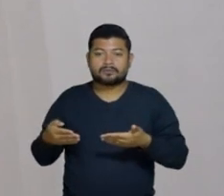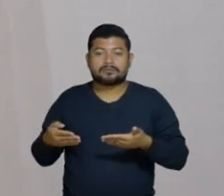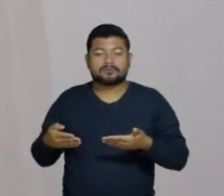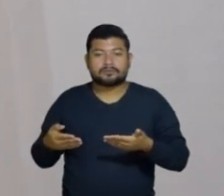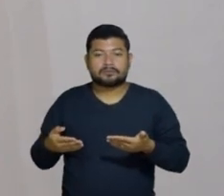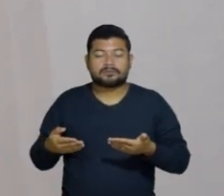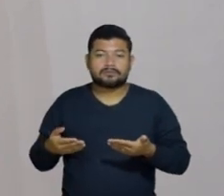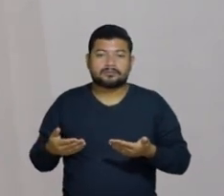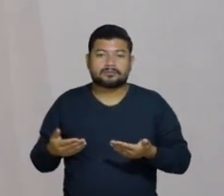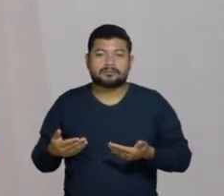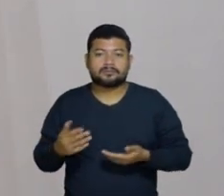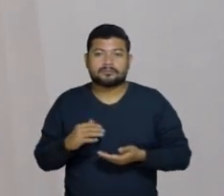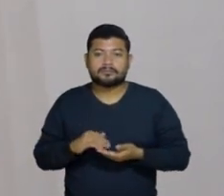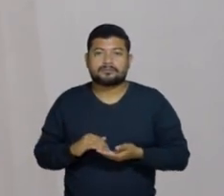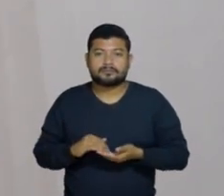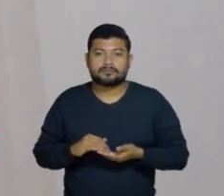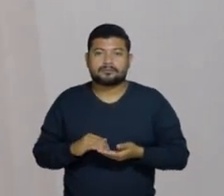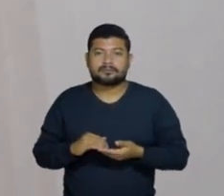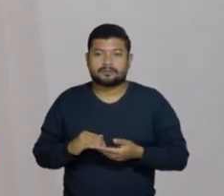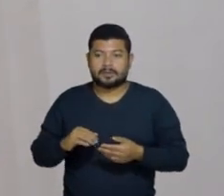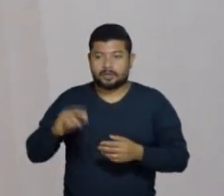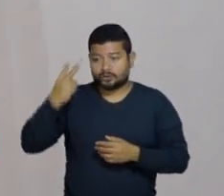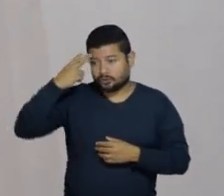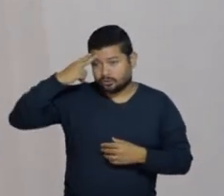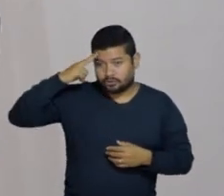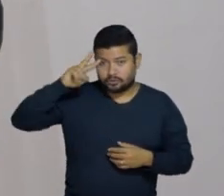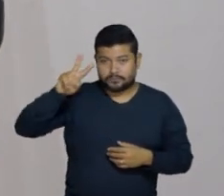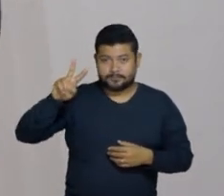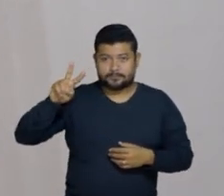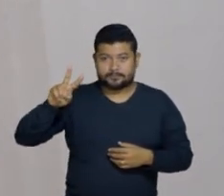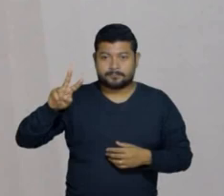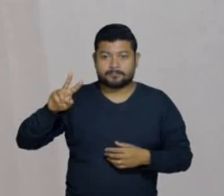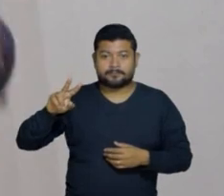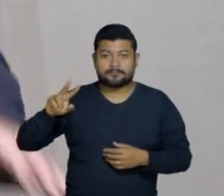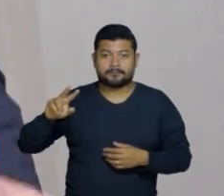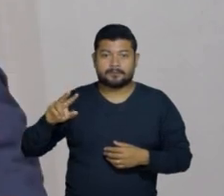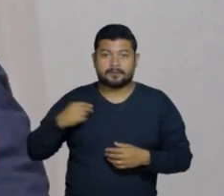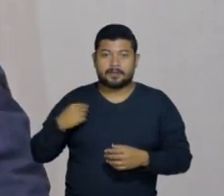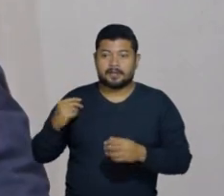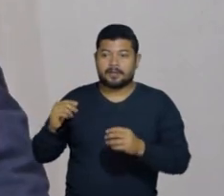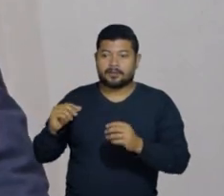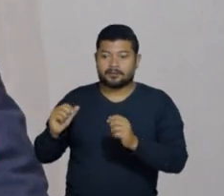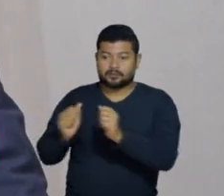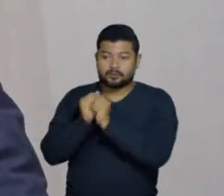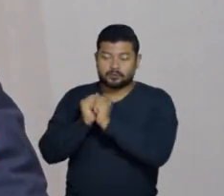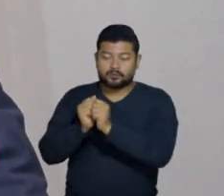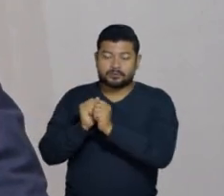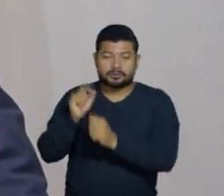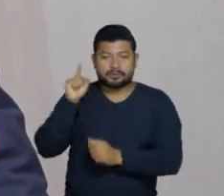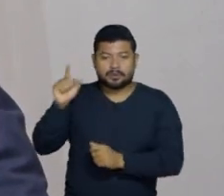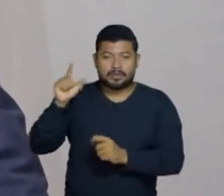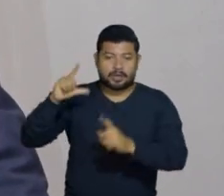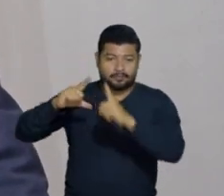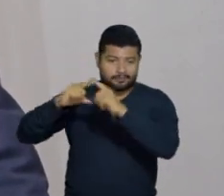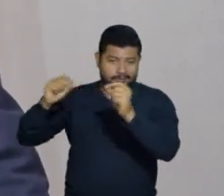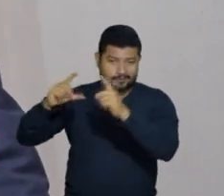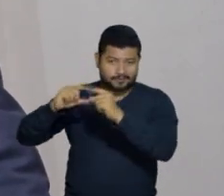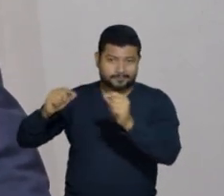nesse dois dias do encontro dessas lideranças,